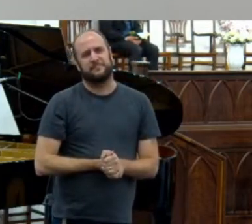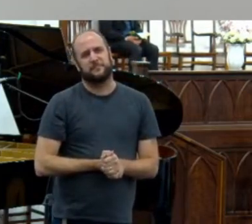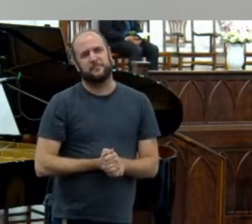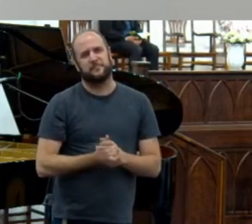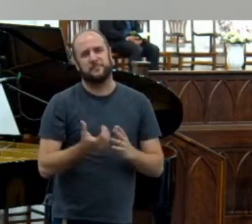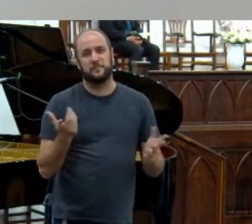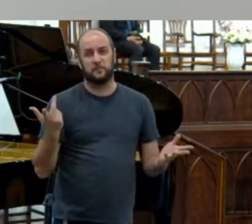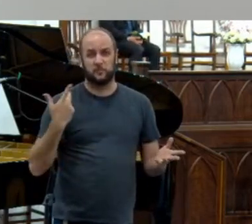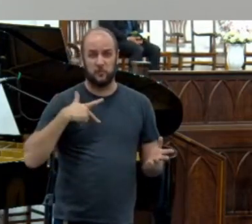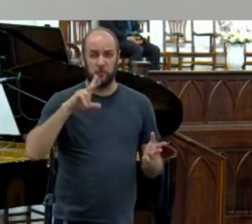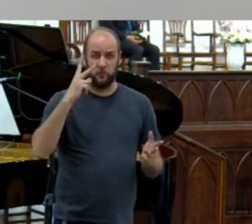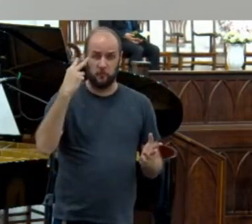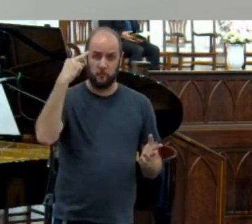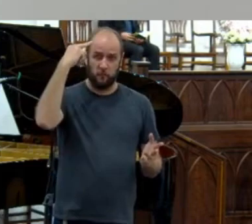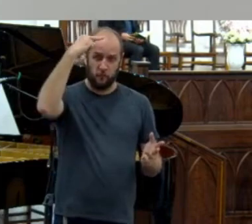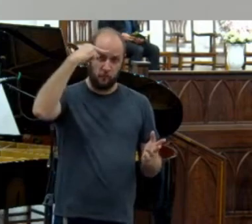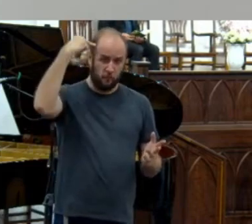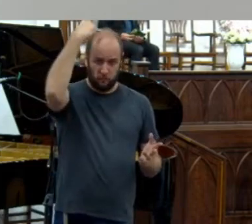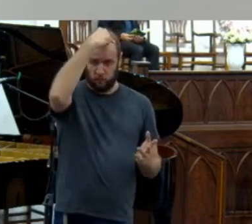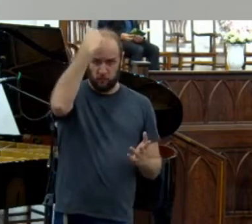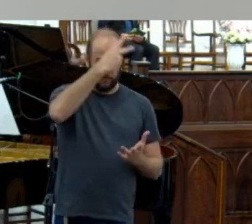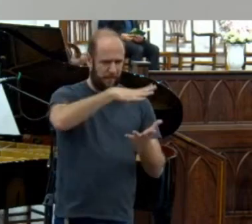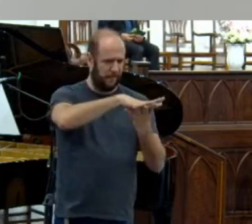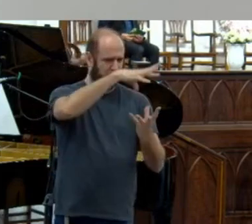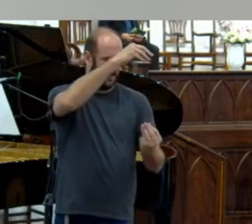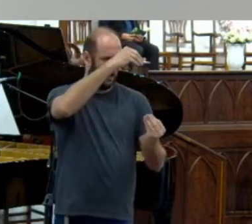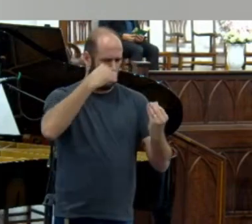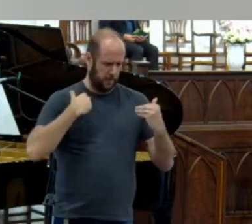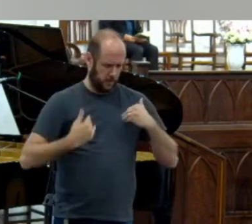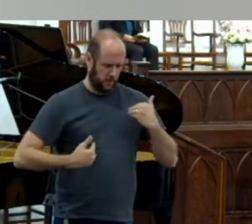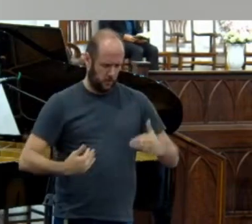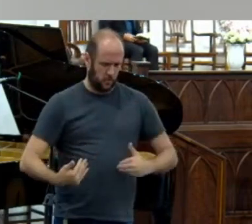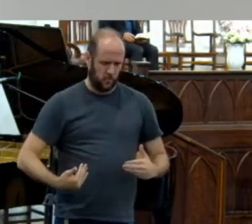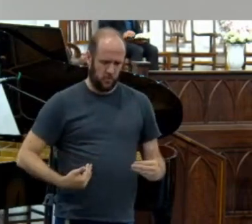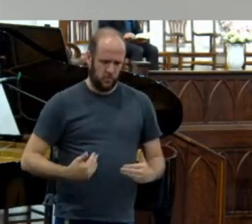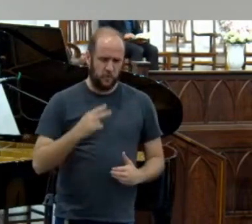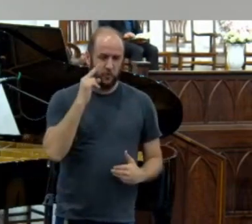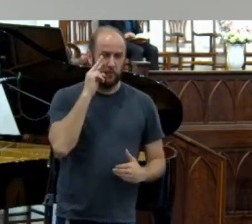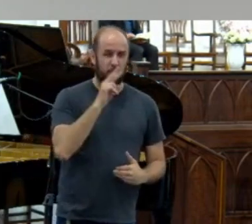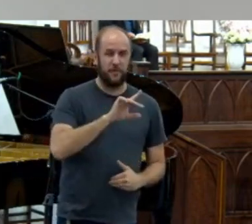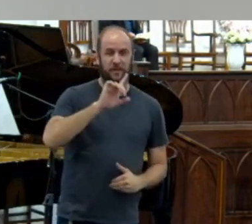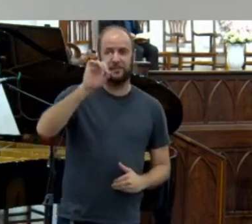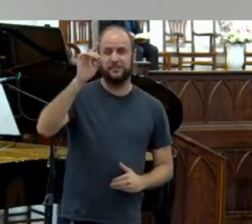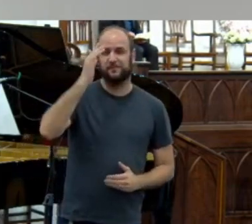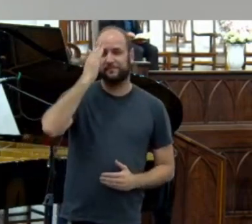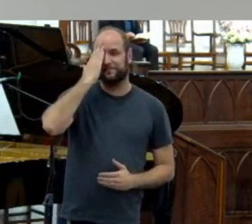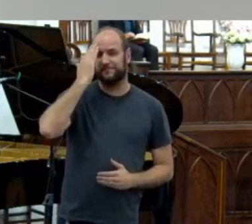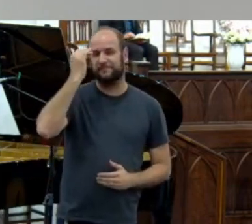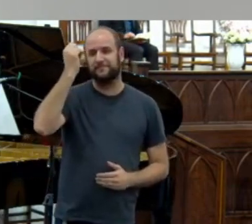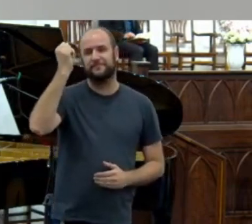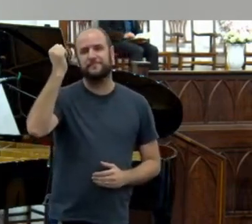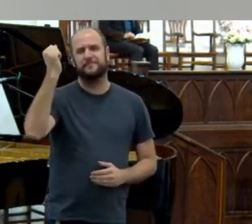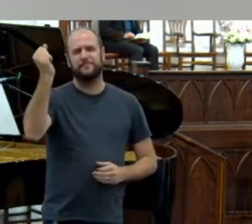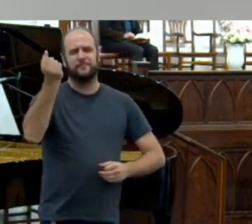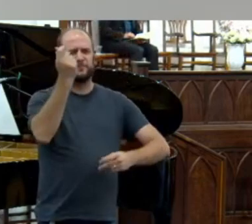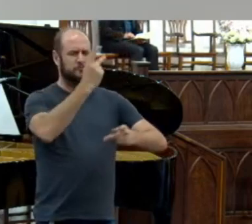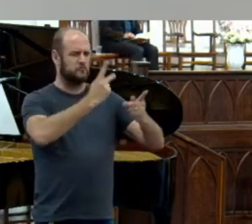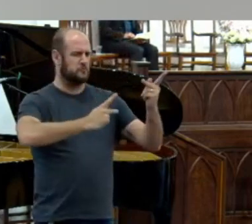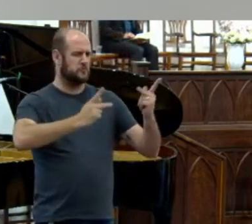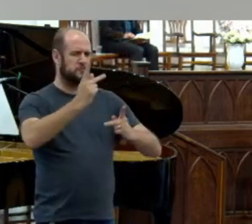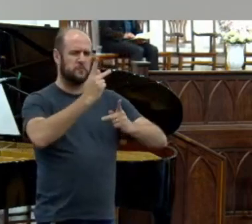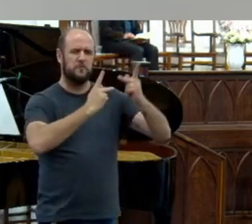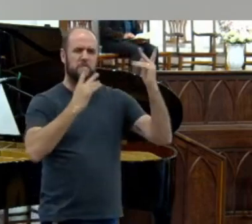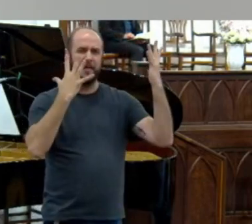Quando examinados corpo e alma, nós podemos ver a sabedoria e o senso estético de